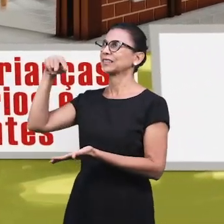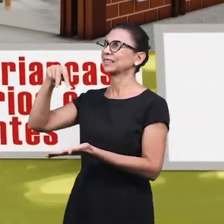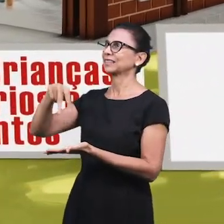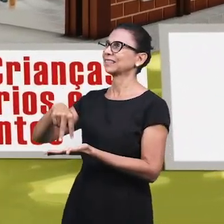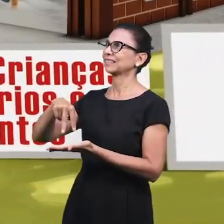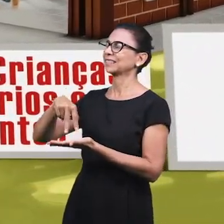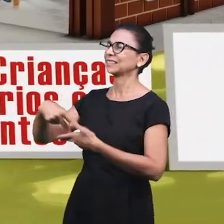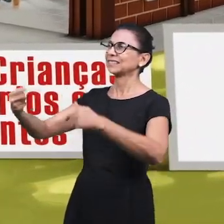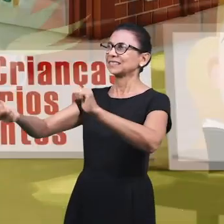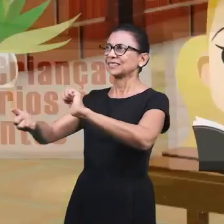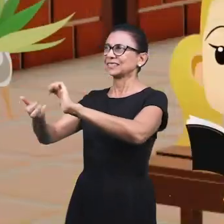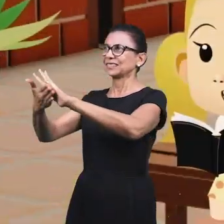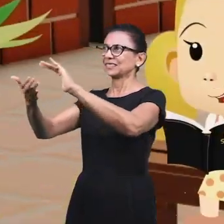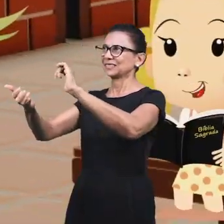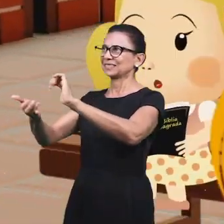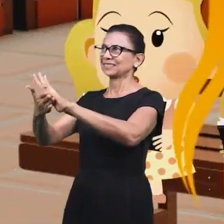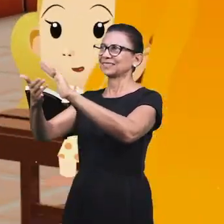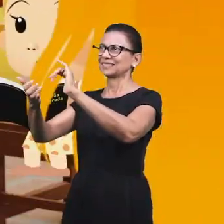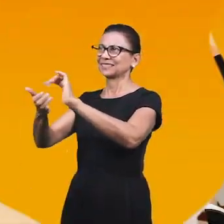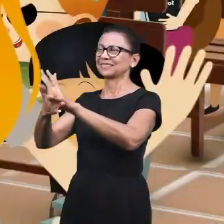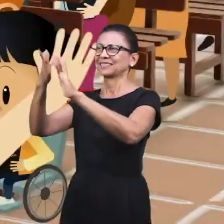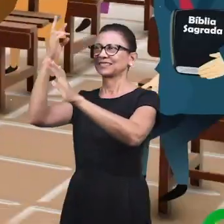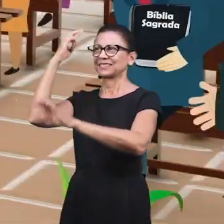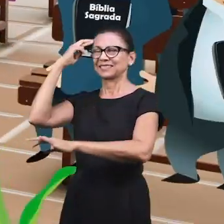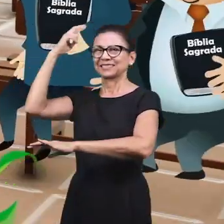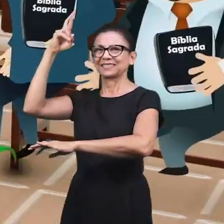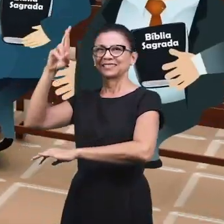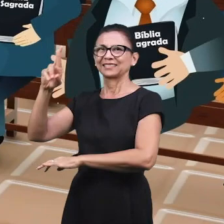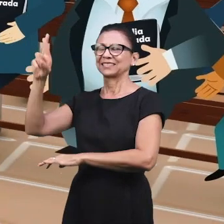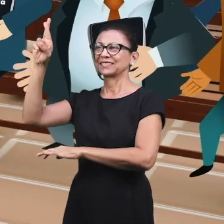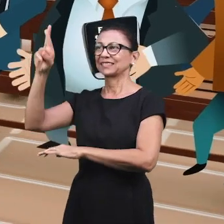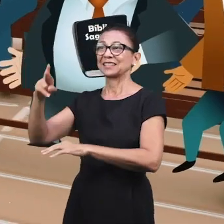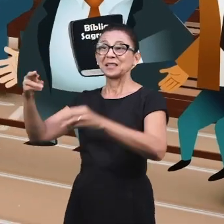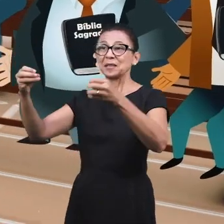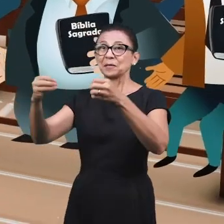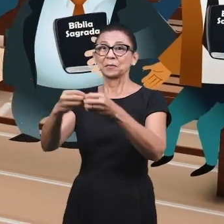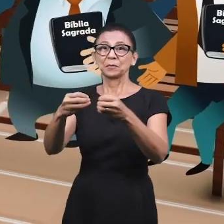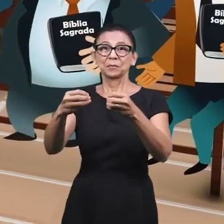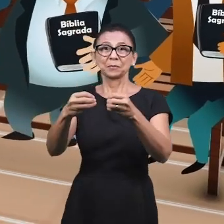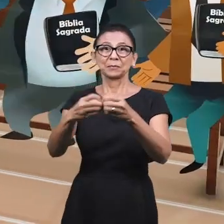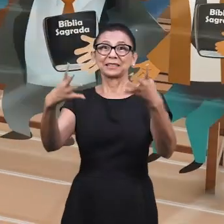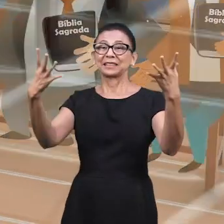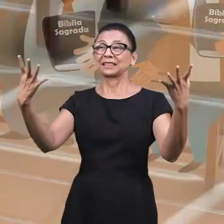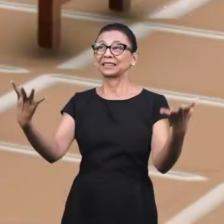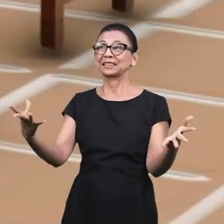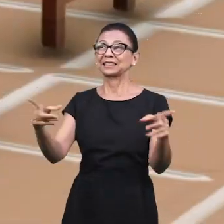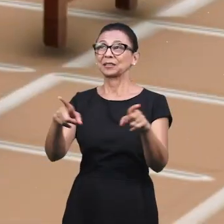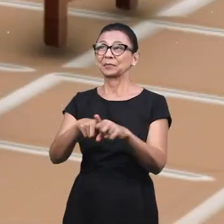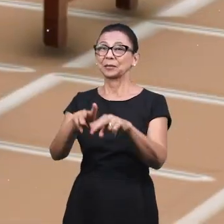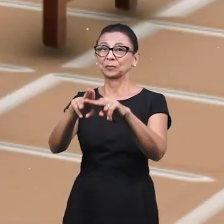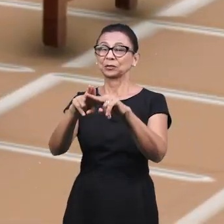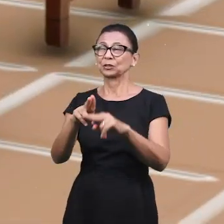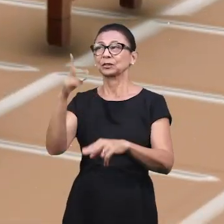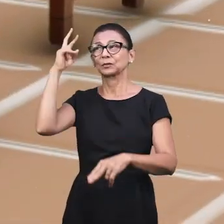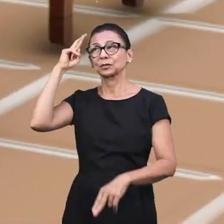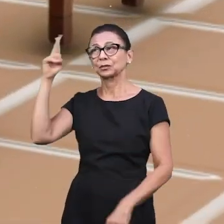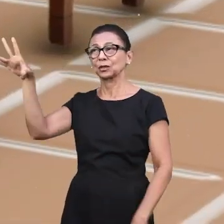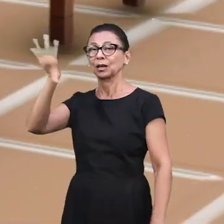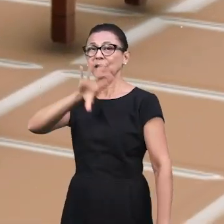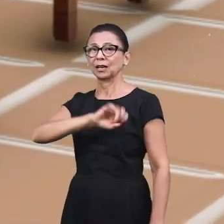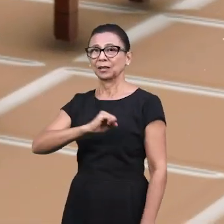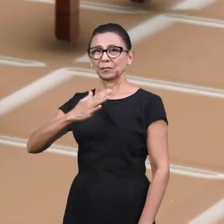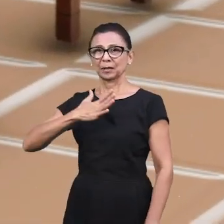te louvar, por tantas maravilhas, por sempre me amar. Tua obra em minha